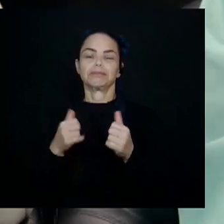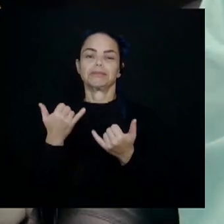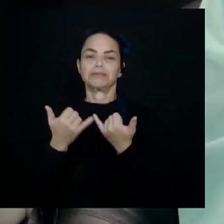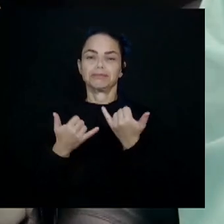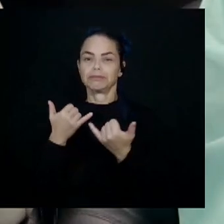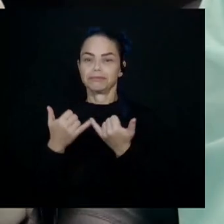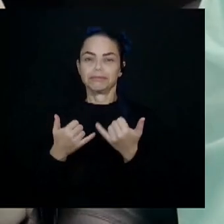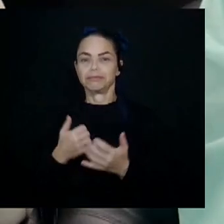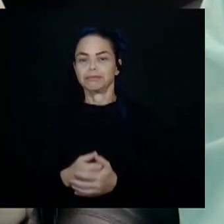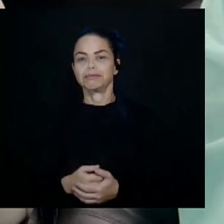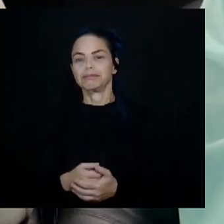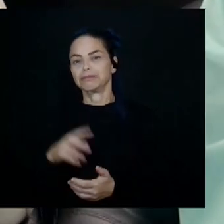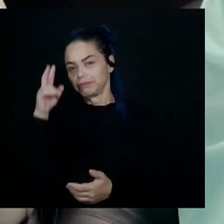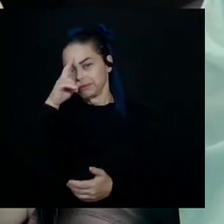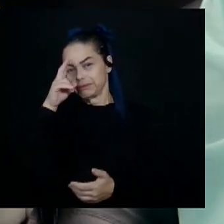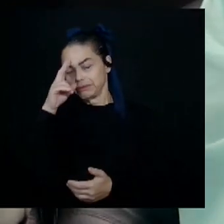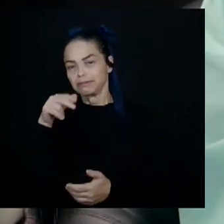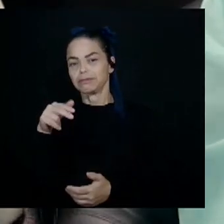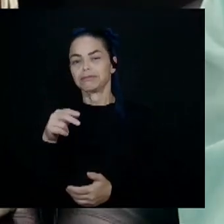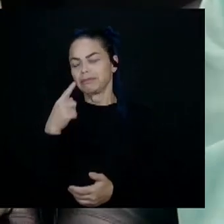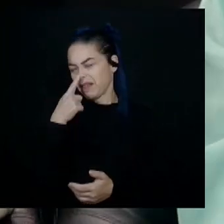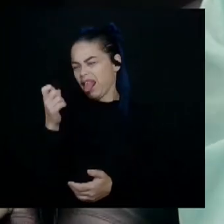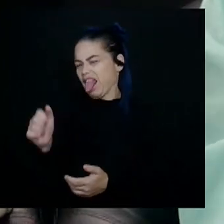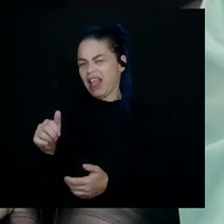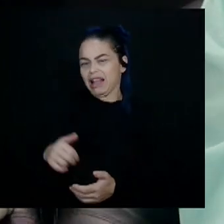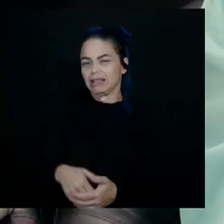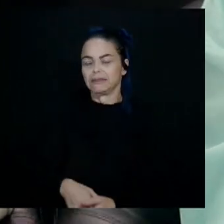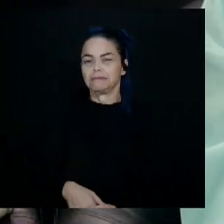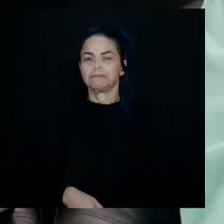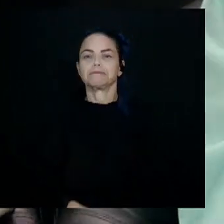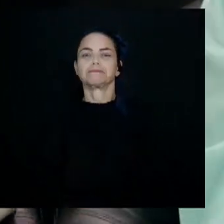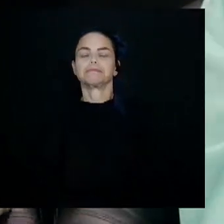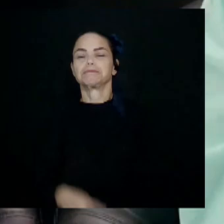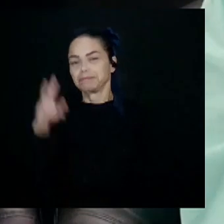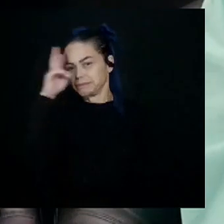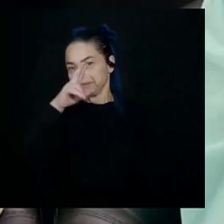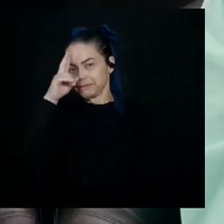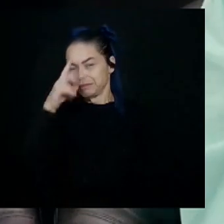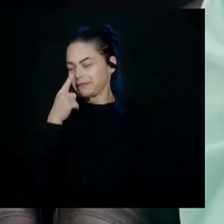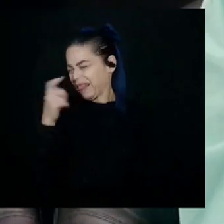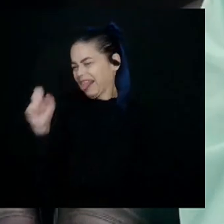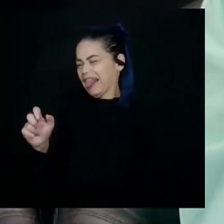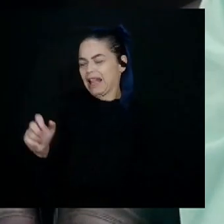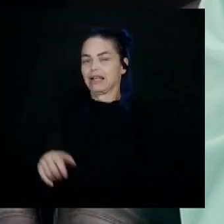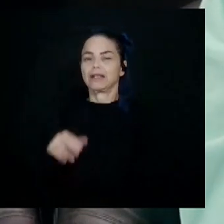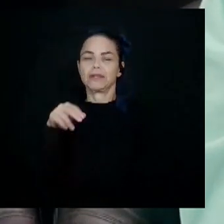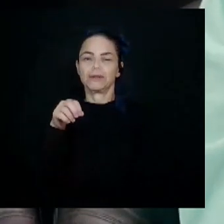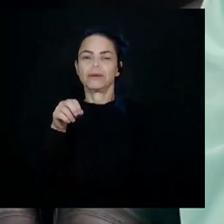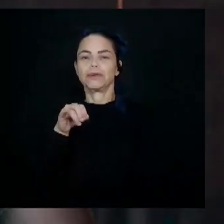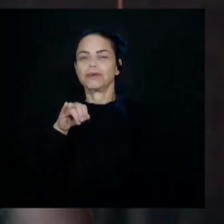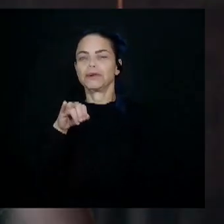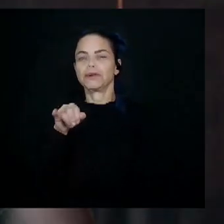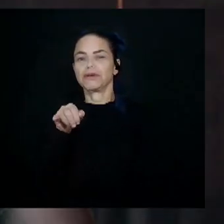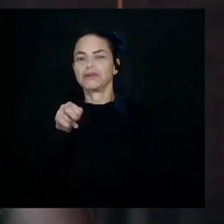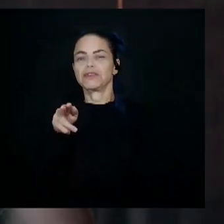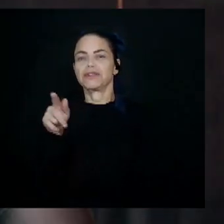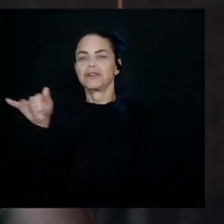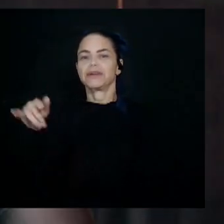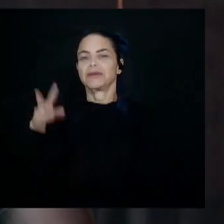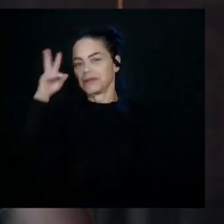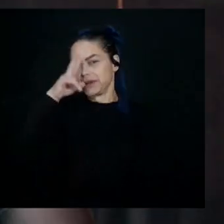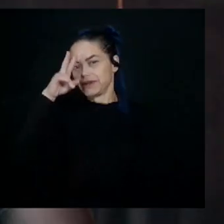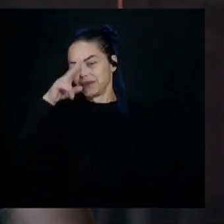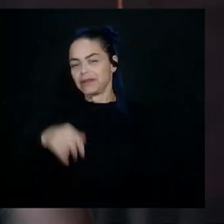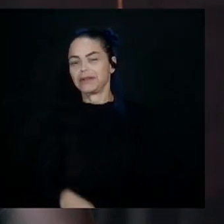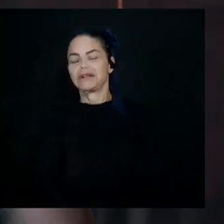Lembrei da Nojinho. Eu tinha que trazer isso, é o Nojinho. Verdade. É isso. E às vezes eles não